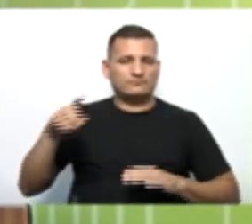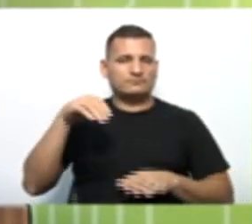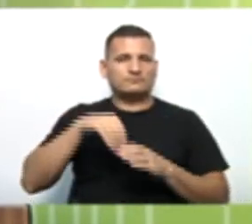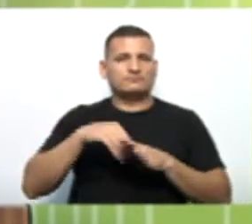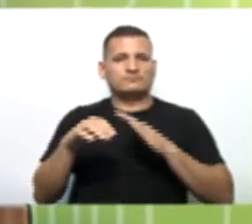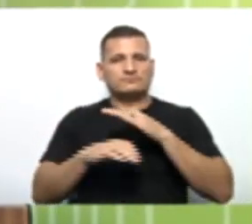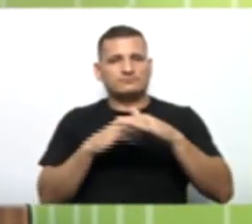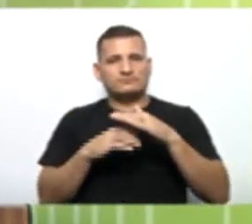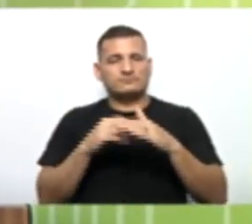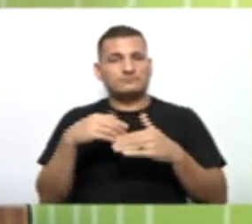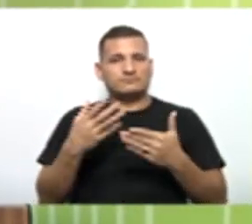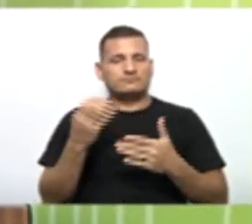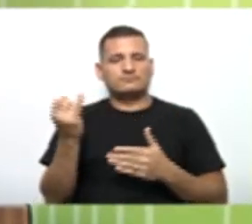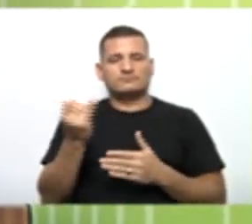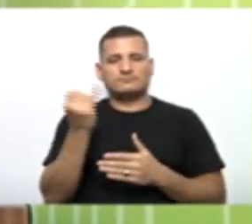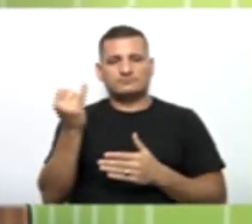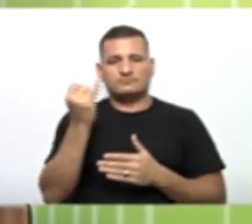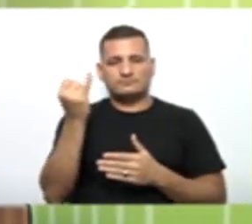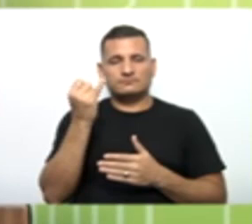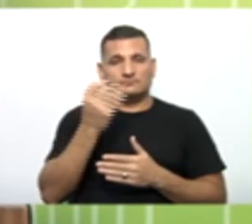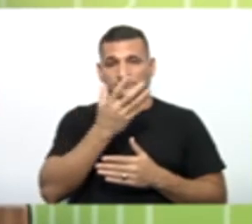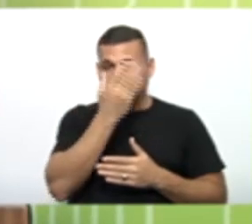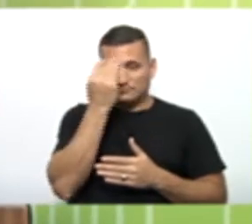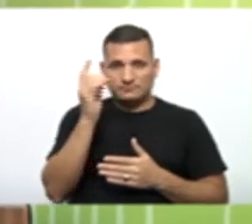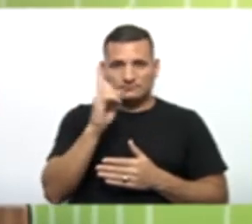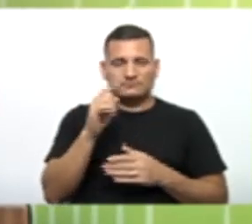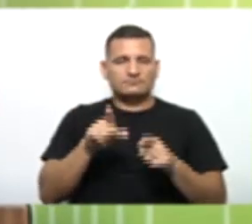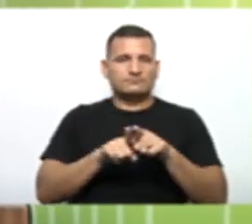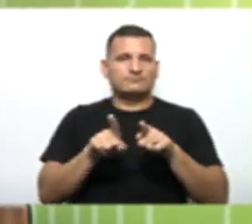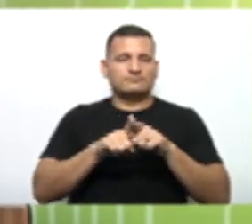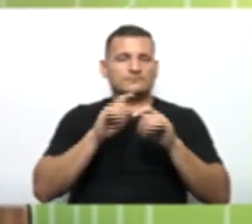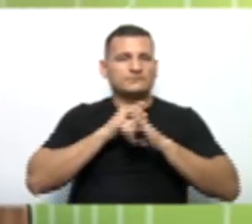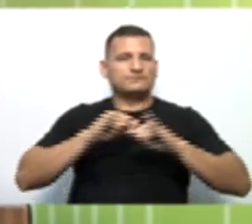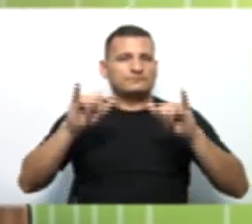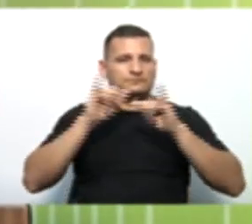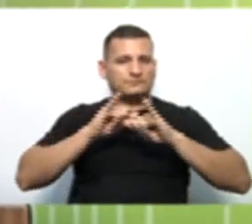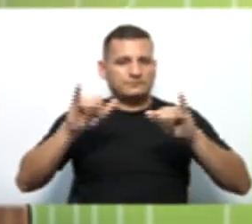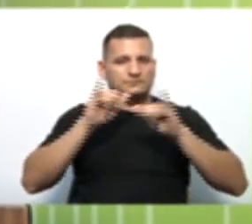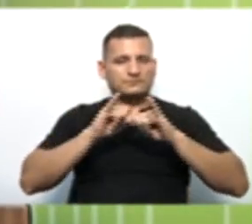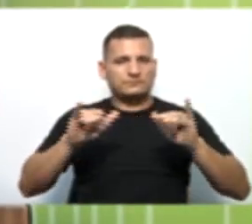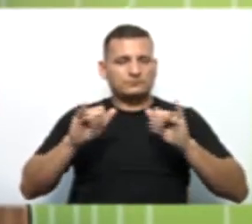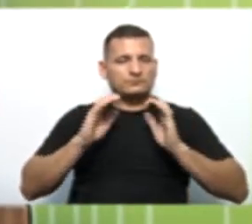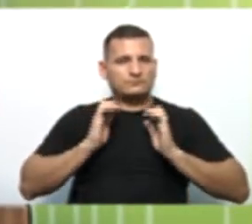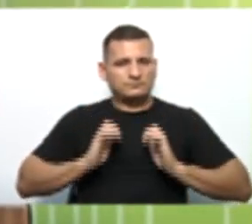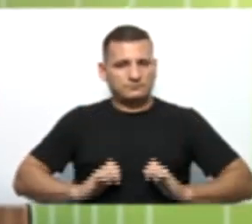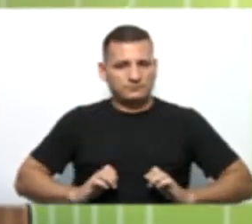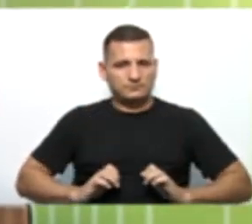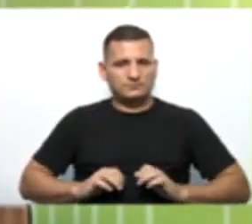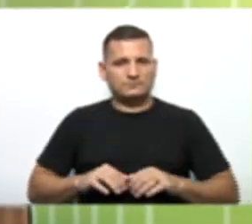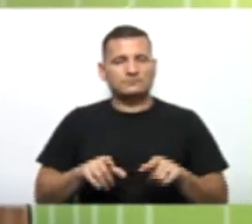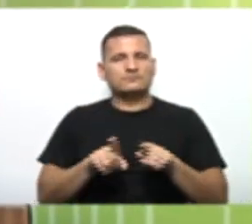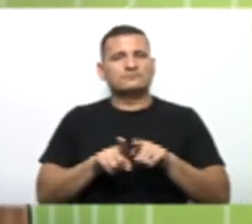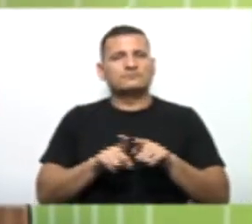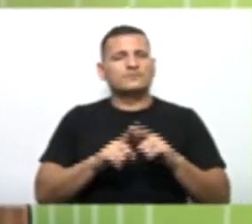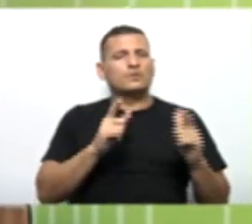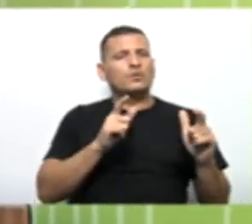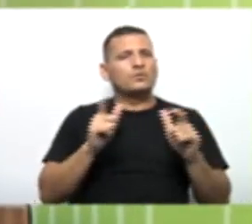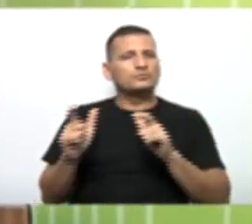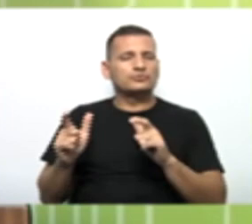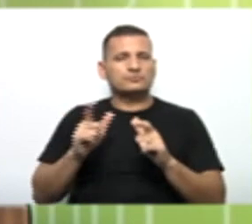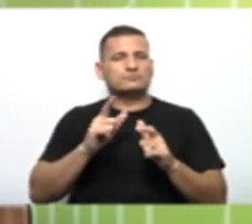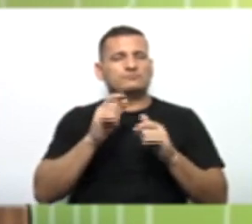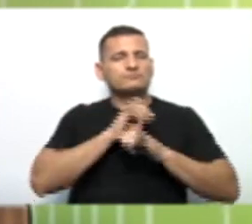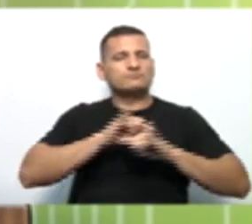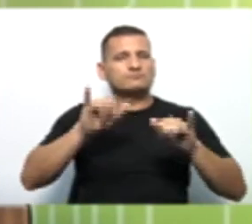instituição então é importantíssimo não esquecer da divulgação do código de ética e quais os canais de comunicação